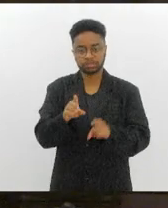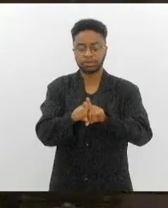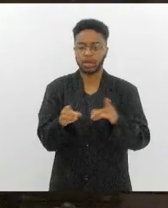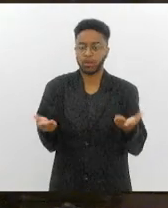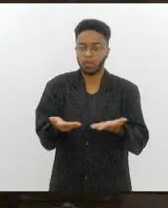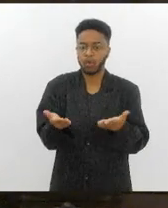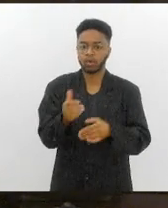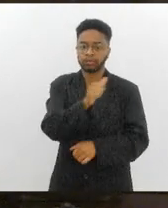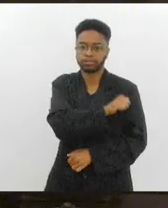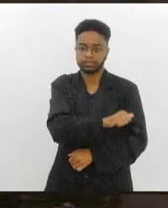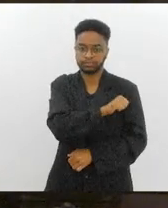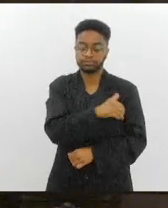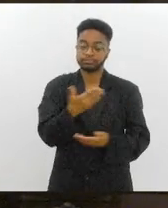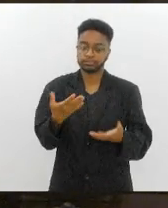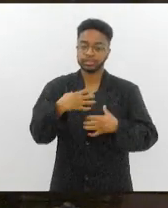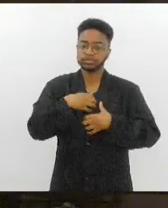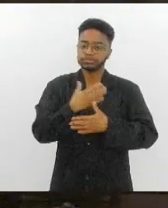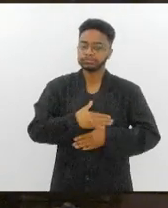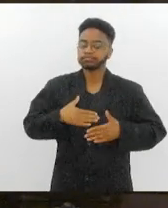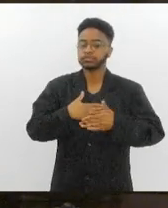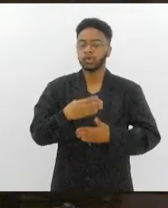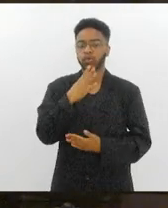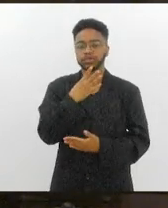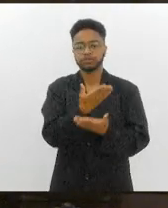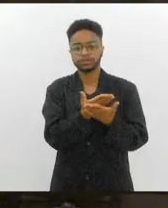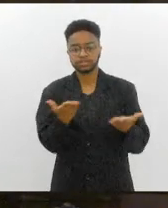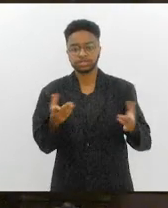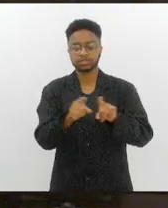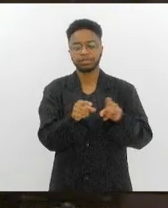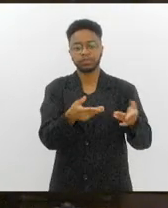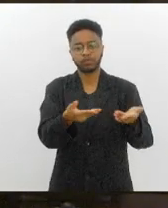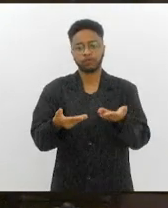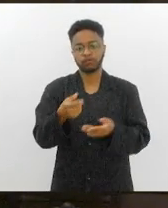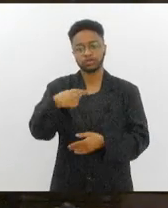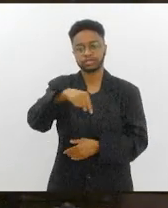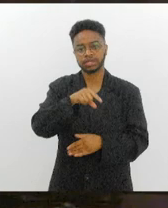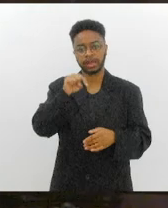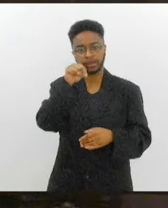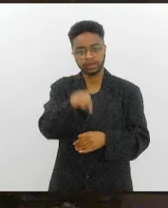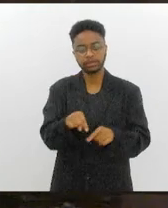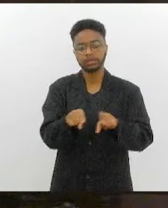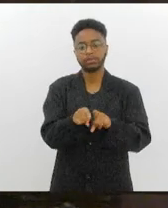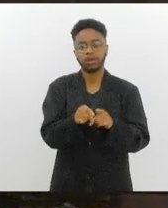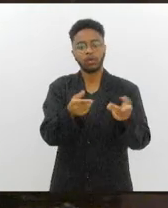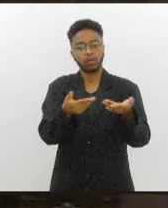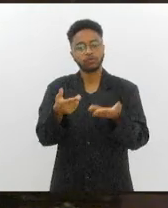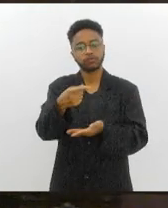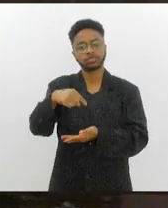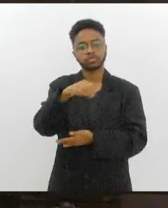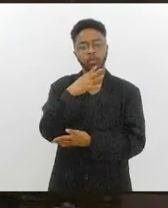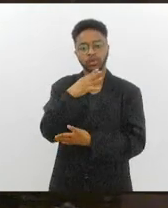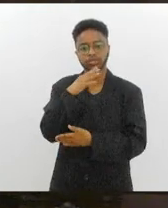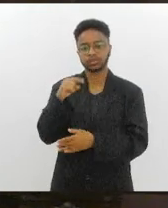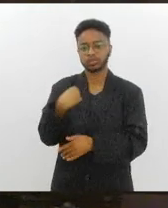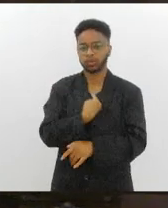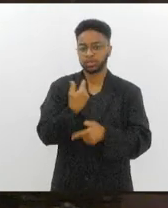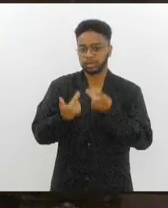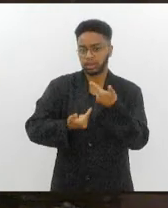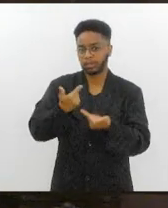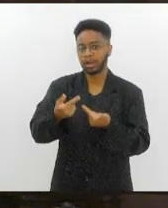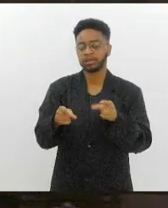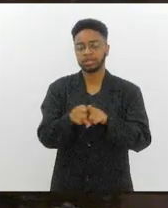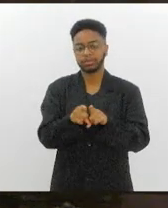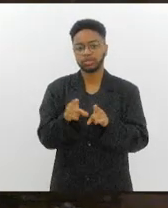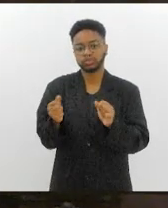é um prazer imenso conhecer vocês, receber vocês aqui e convido vocês também para conhecer o nosso trabalho. Eu aqui, o